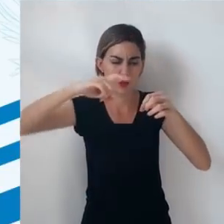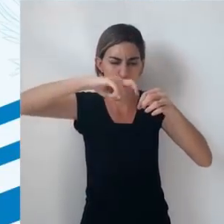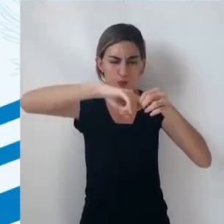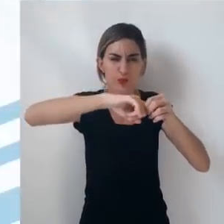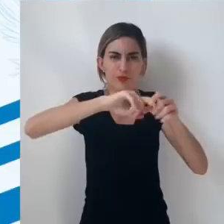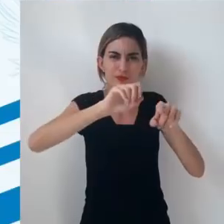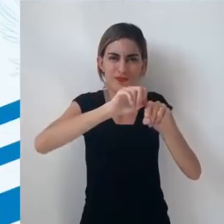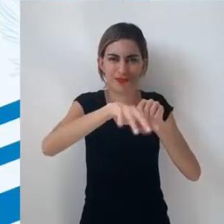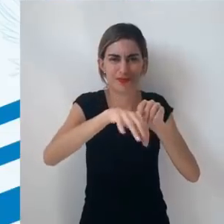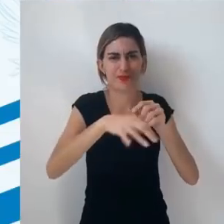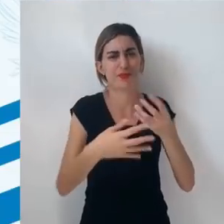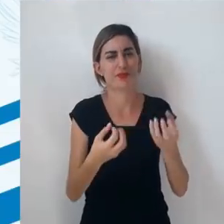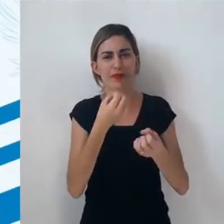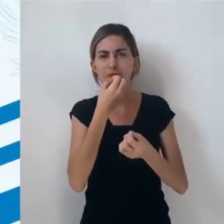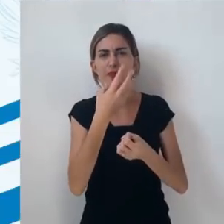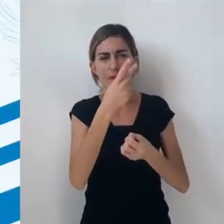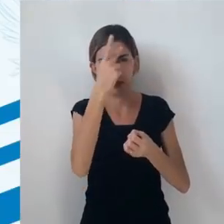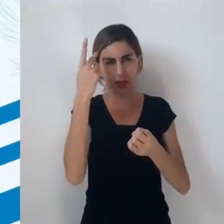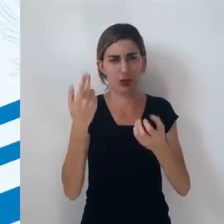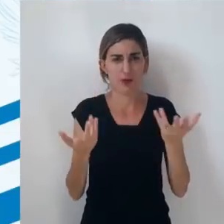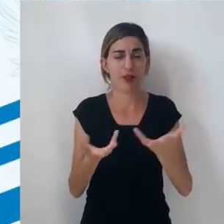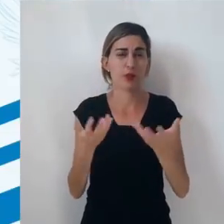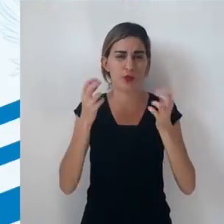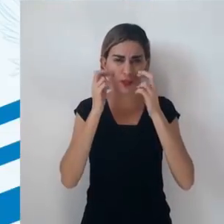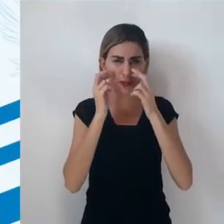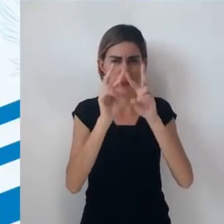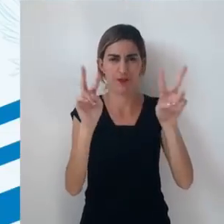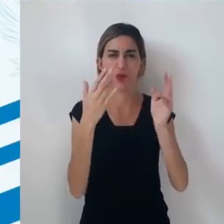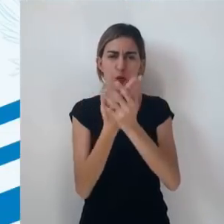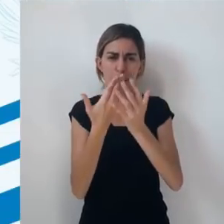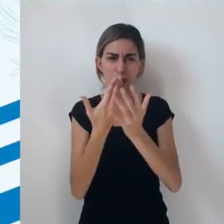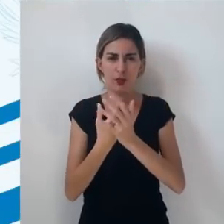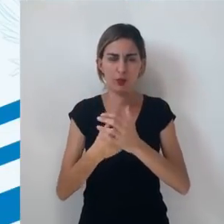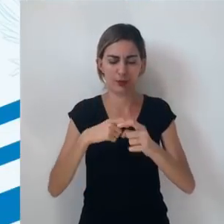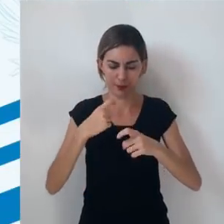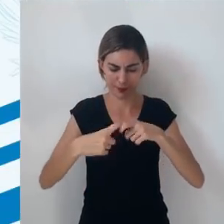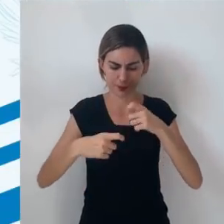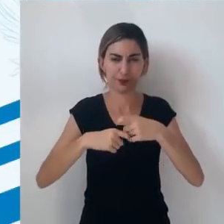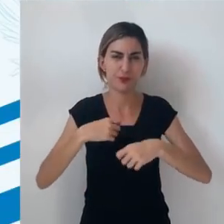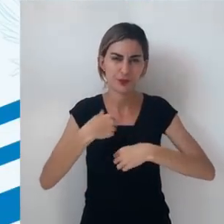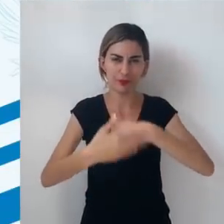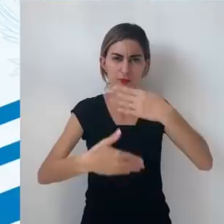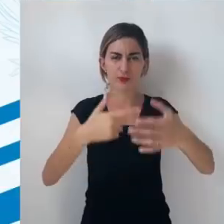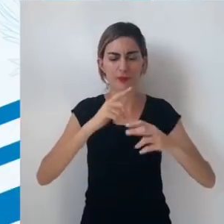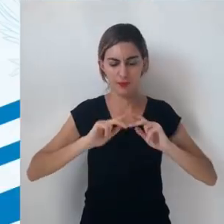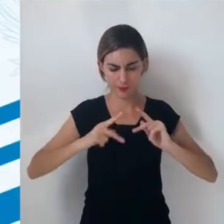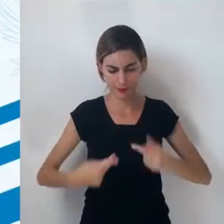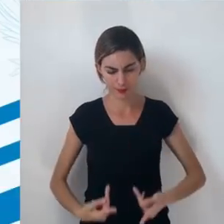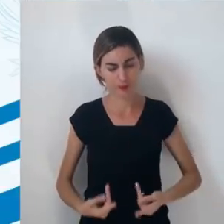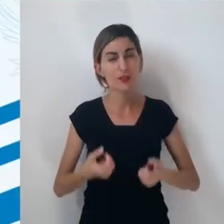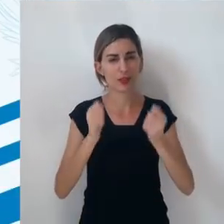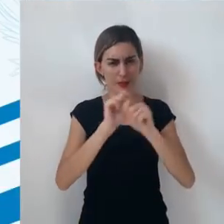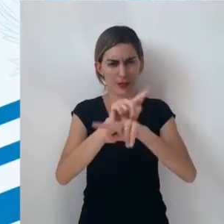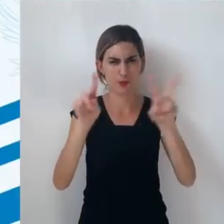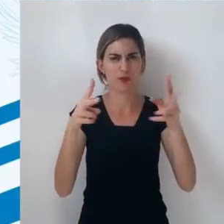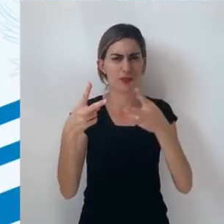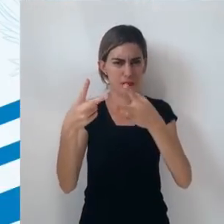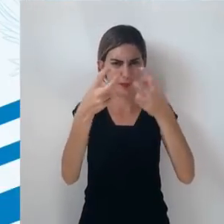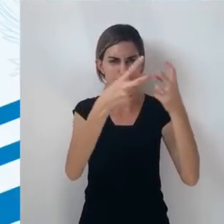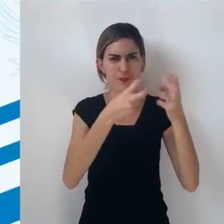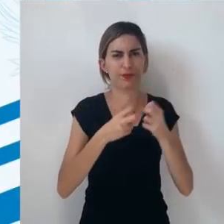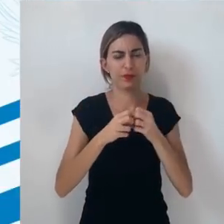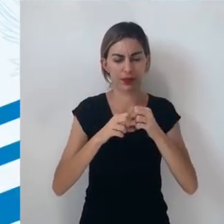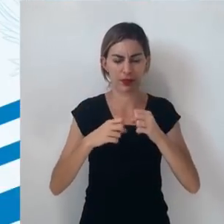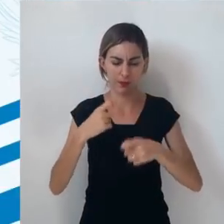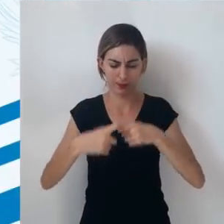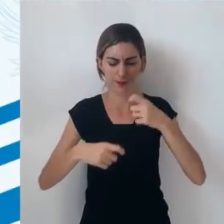ao óvulo. Bom, pessoal, hoje a gente viu a aula sobre o sistema reprodutor humano. Deu para vocês sacarem